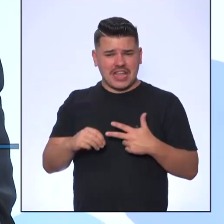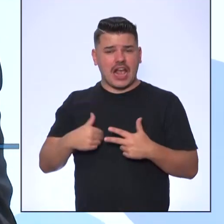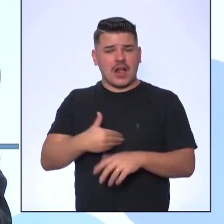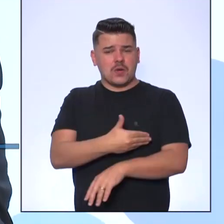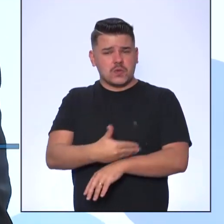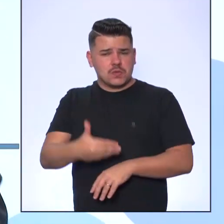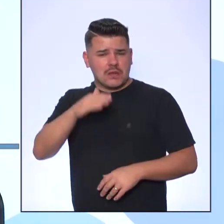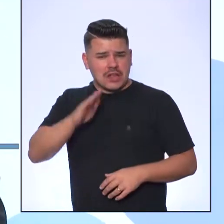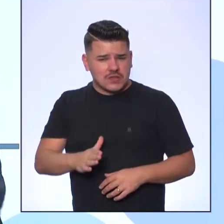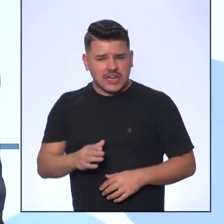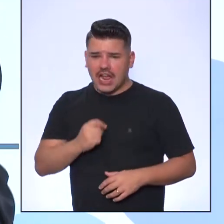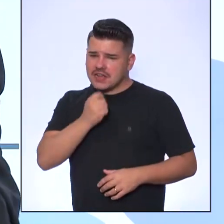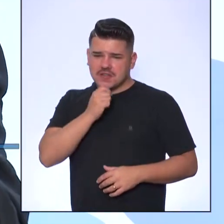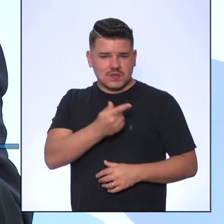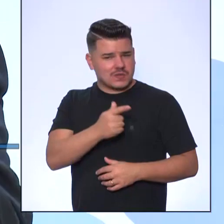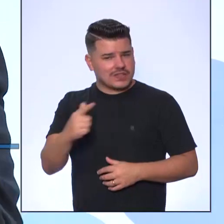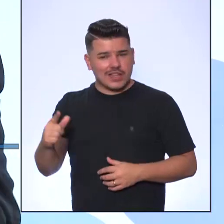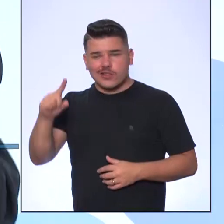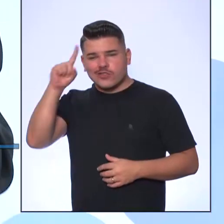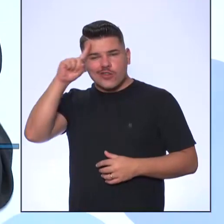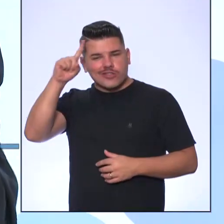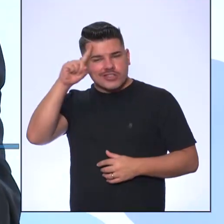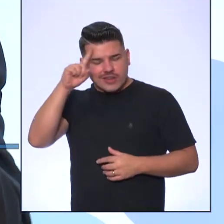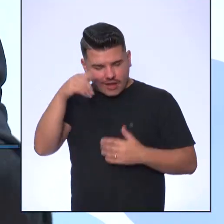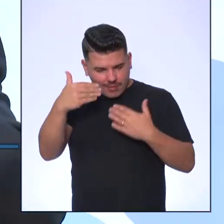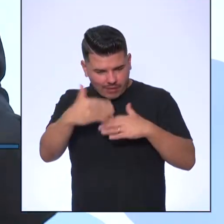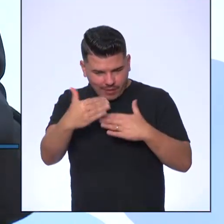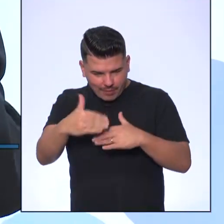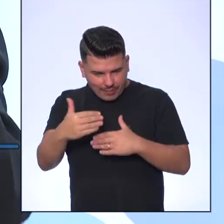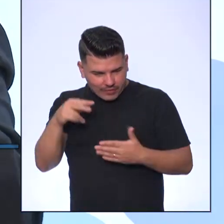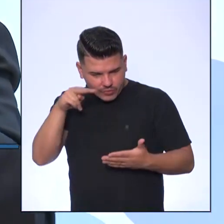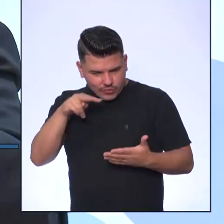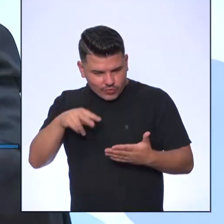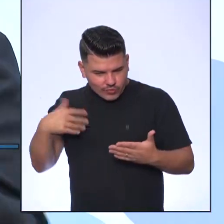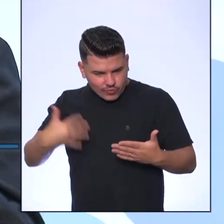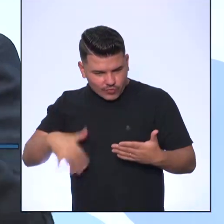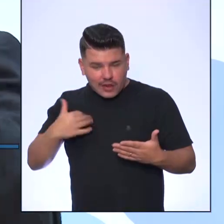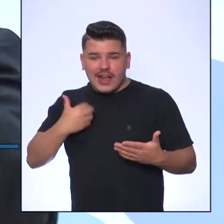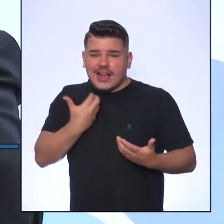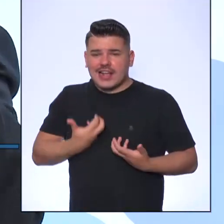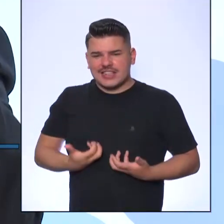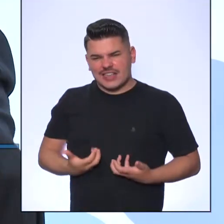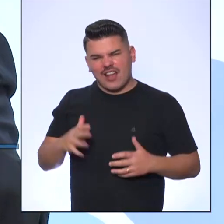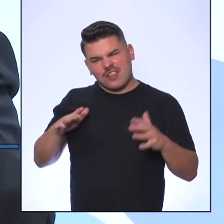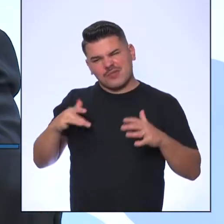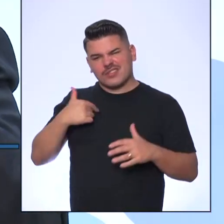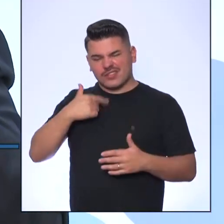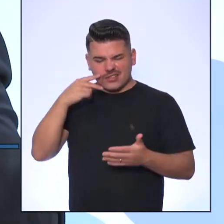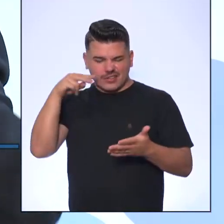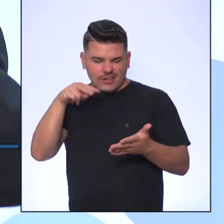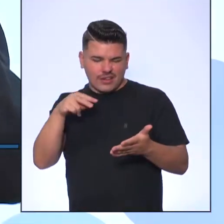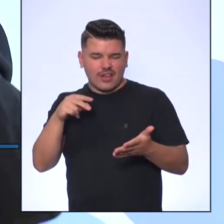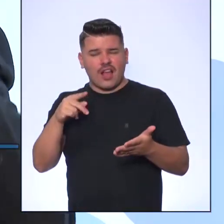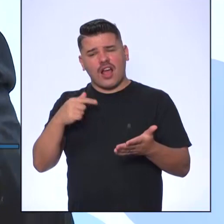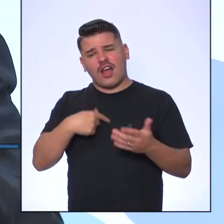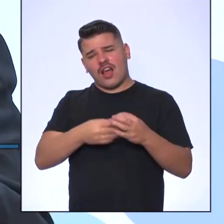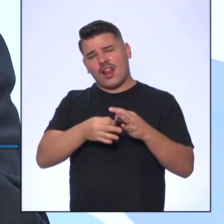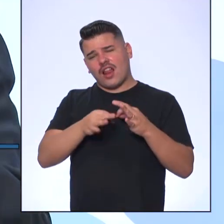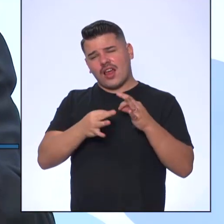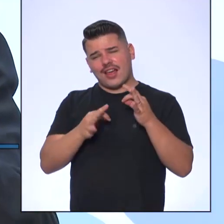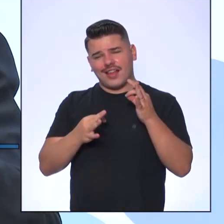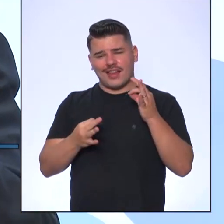a fazer no dia a dia uma prova com um aluno tão extensa, né? Tão cansativa. Ele chega lá, são questões